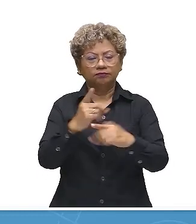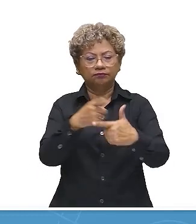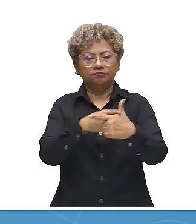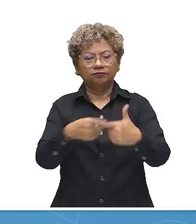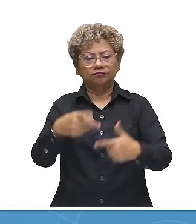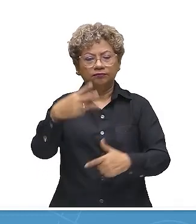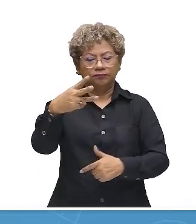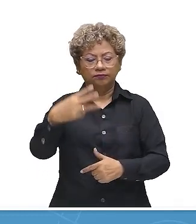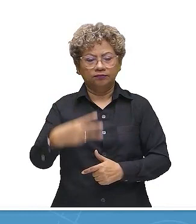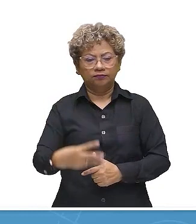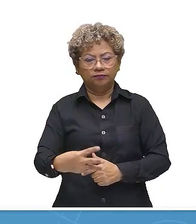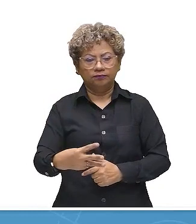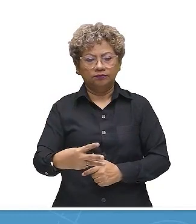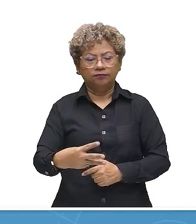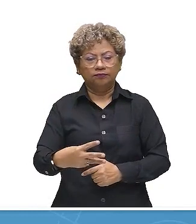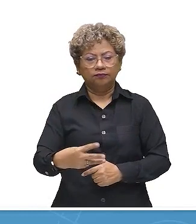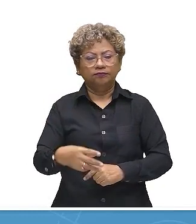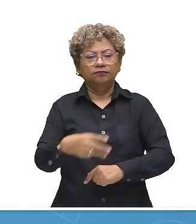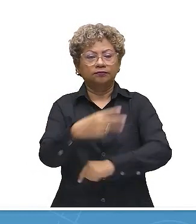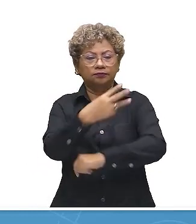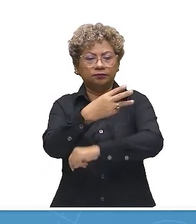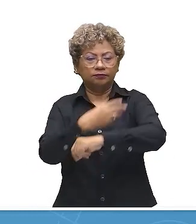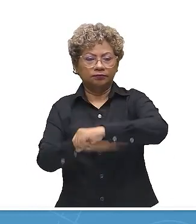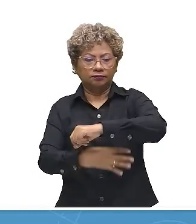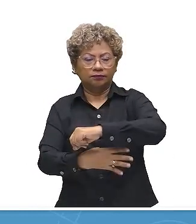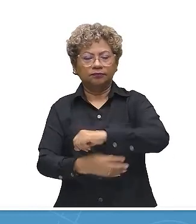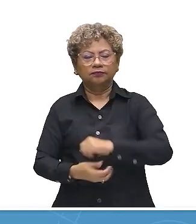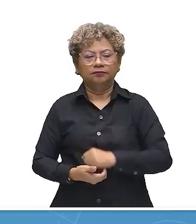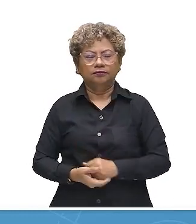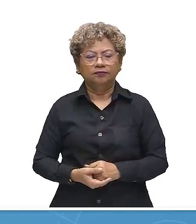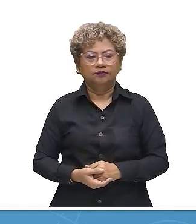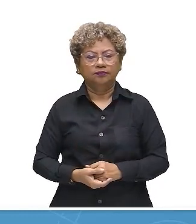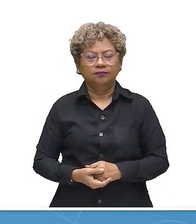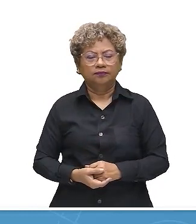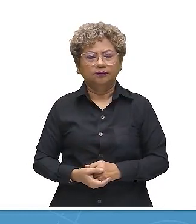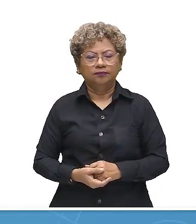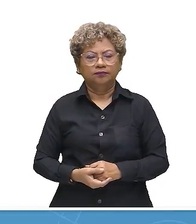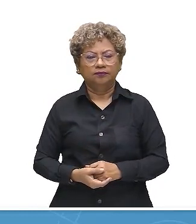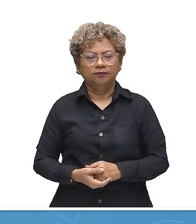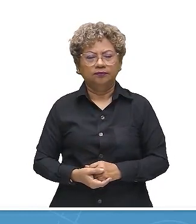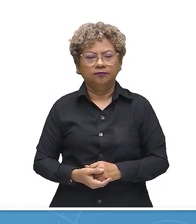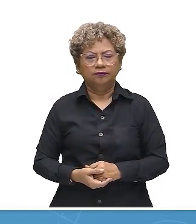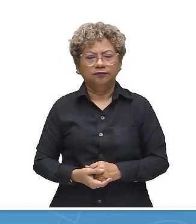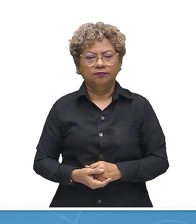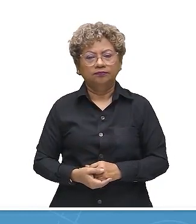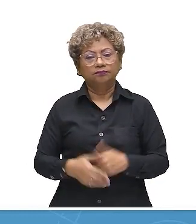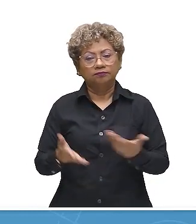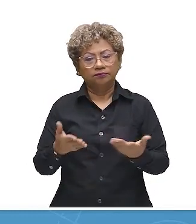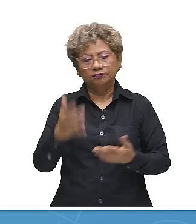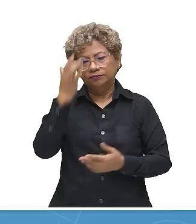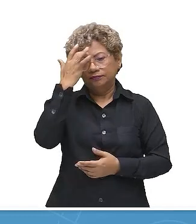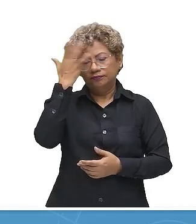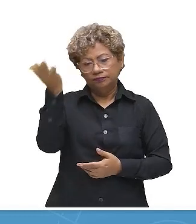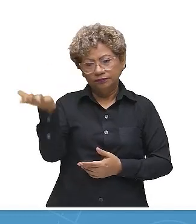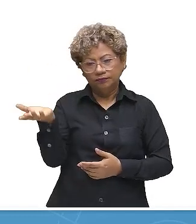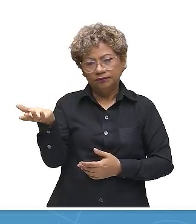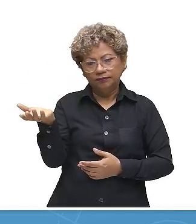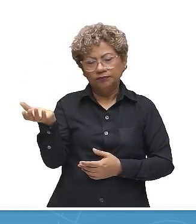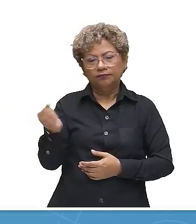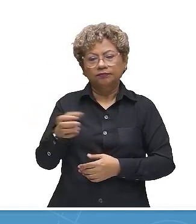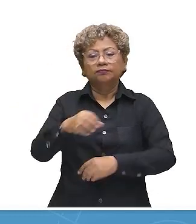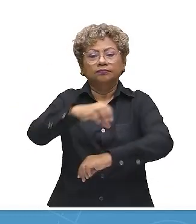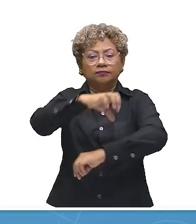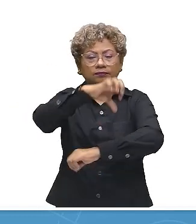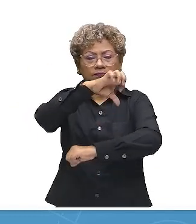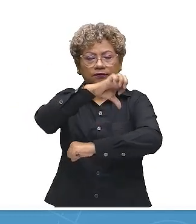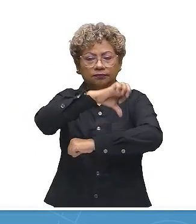você já teria aqui também 3 sobre 4. Então, para que uma fração se torne